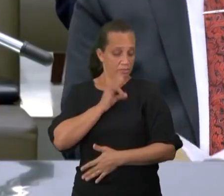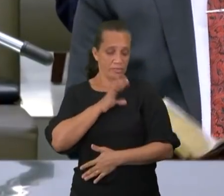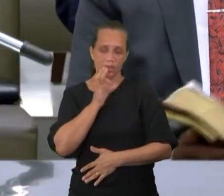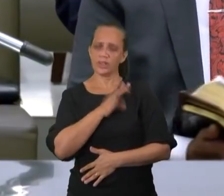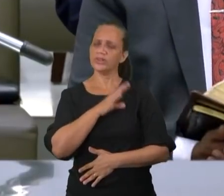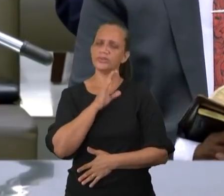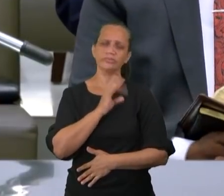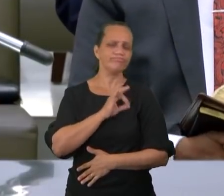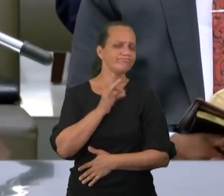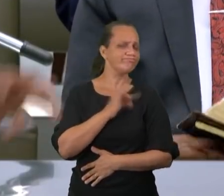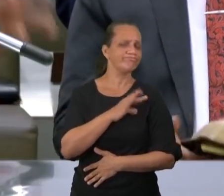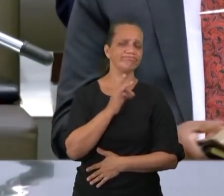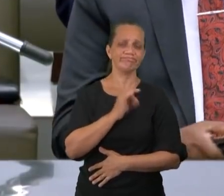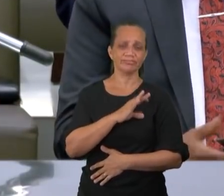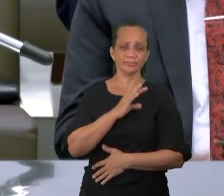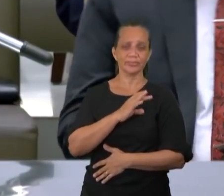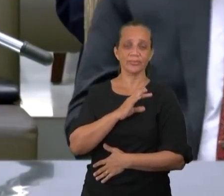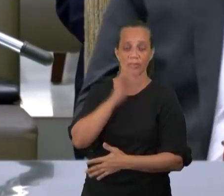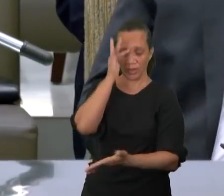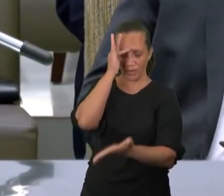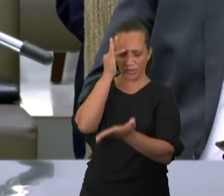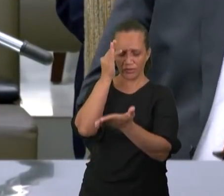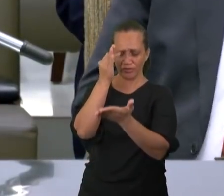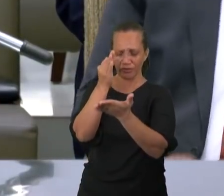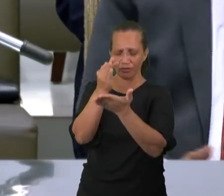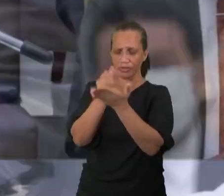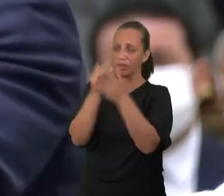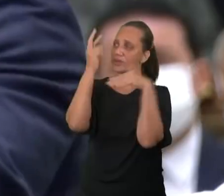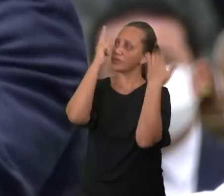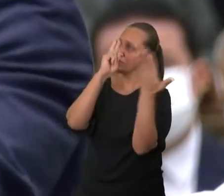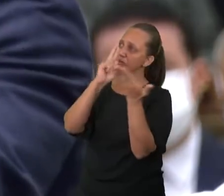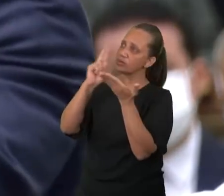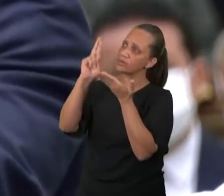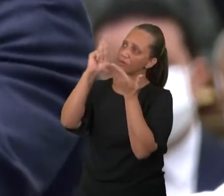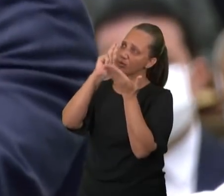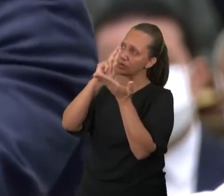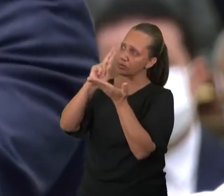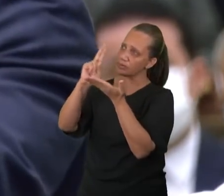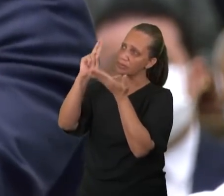temerei, é fiel o Senhor.